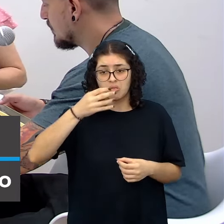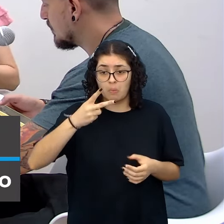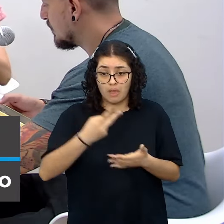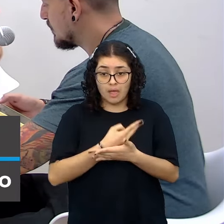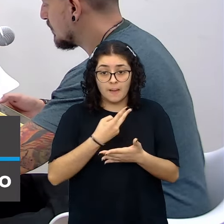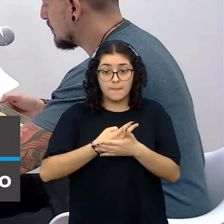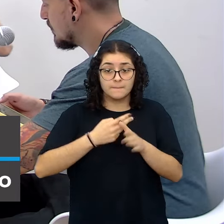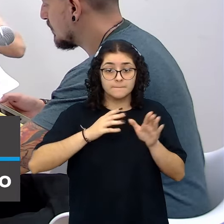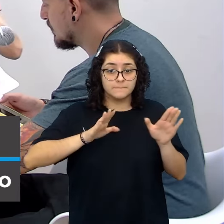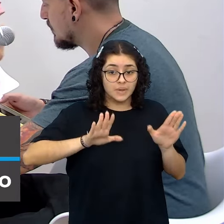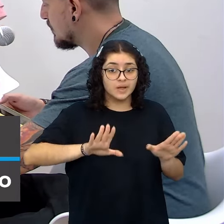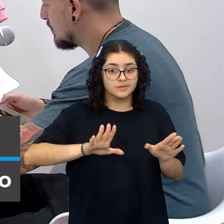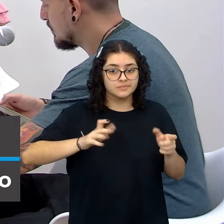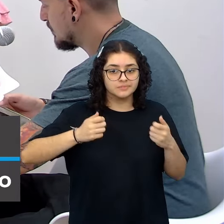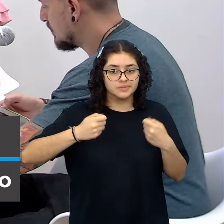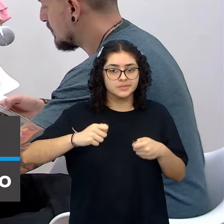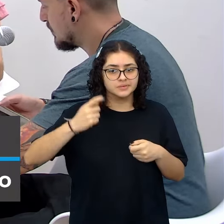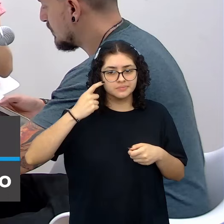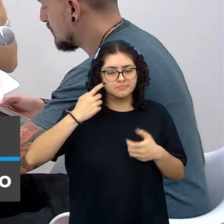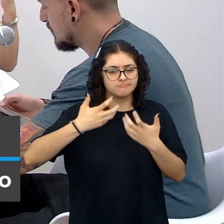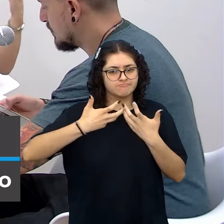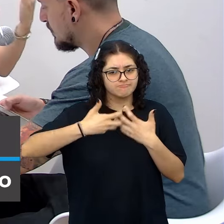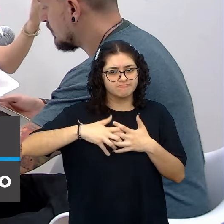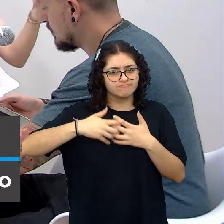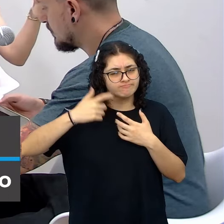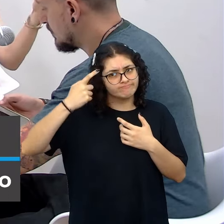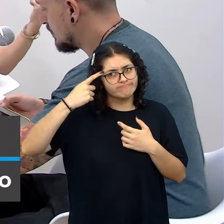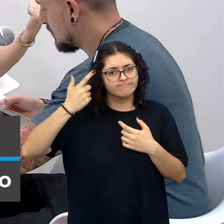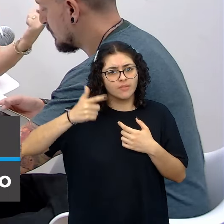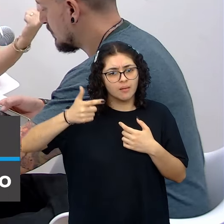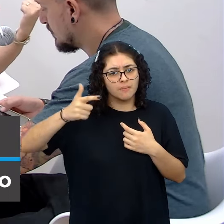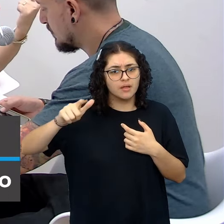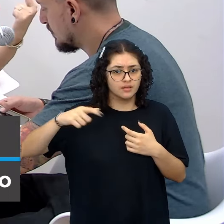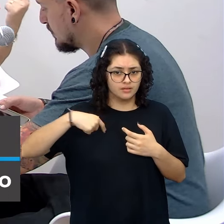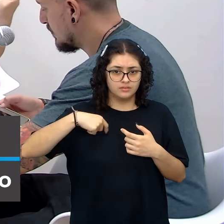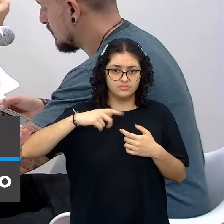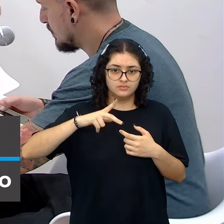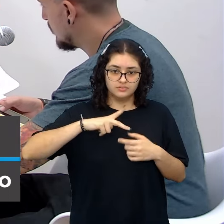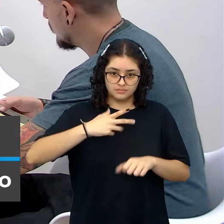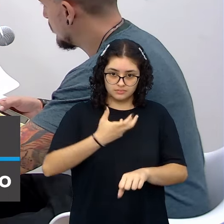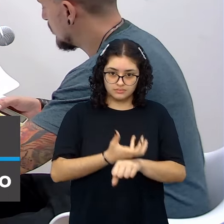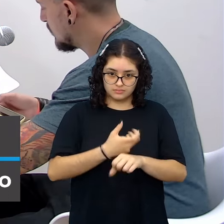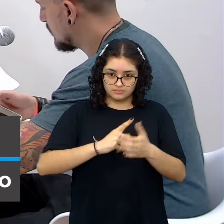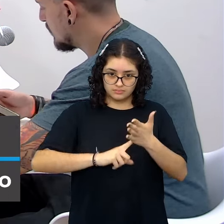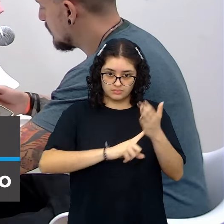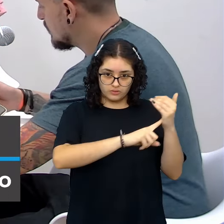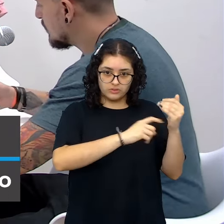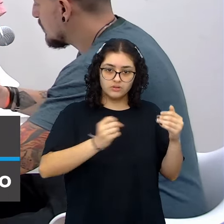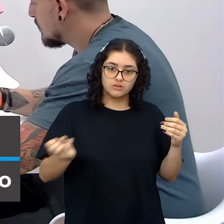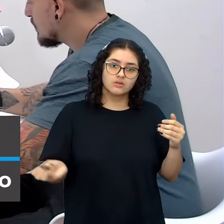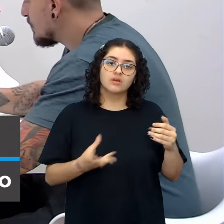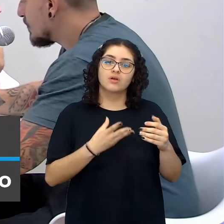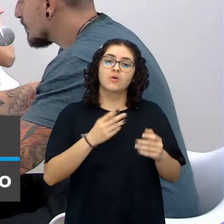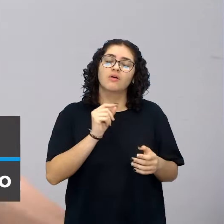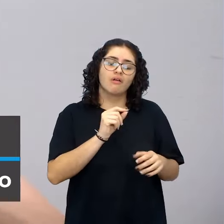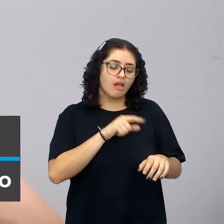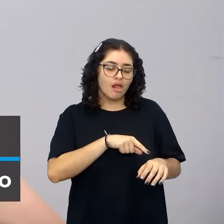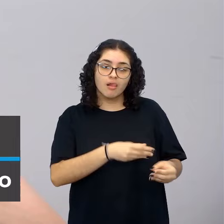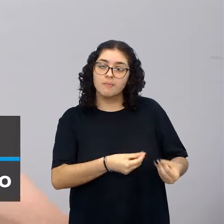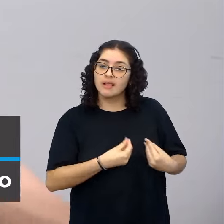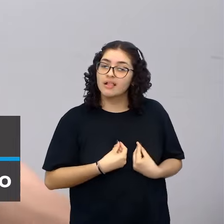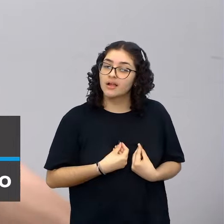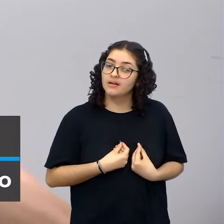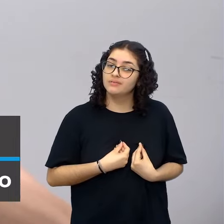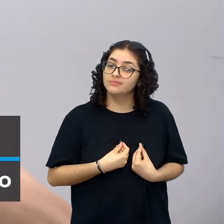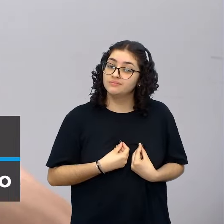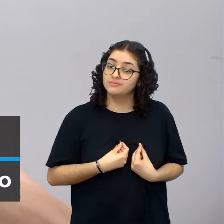pensarem assim, mas eu acho que vale a pena a gente repensar que eu tenho um componente chamado tecnologia e inovação. O que traz um componente? Ele vai